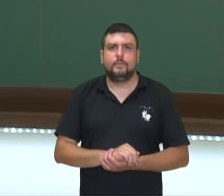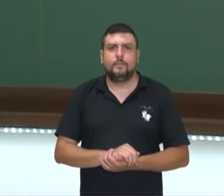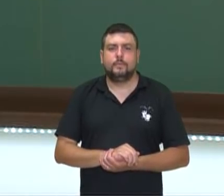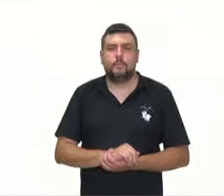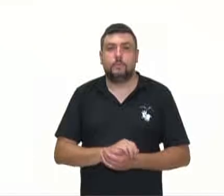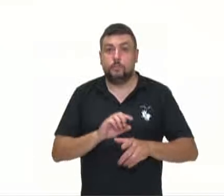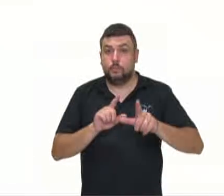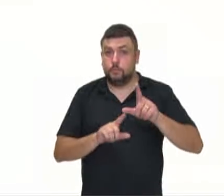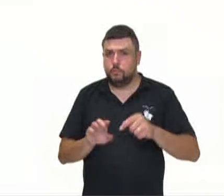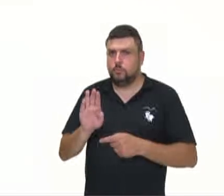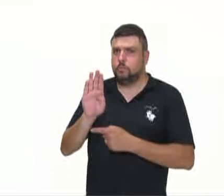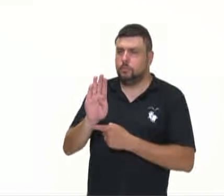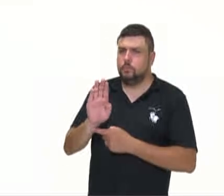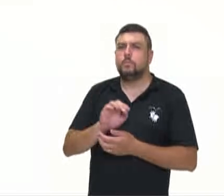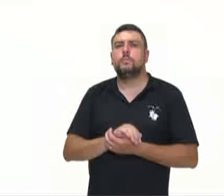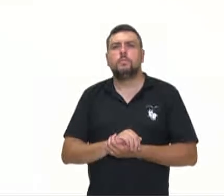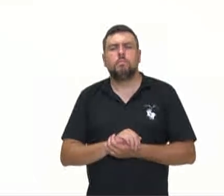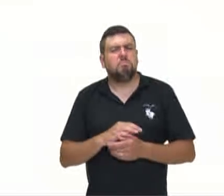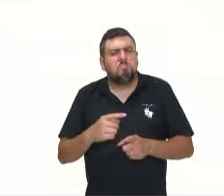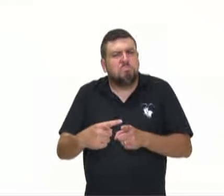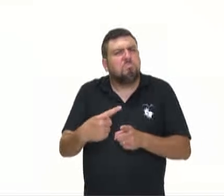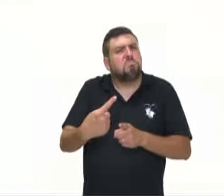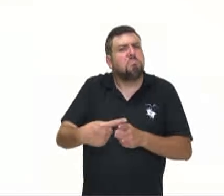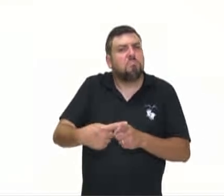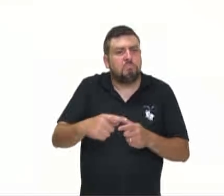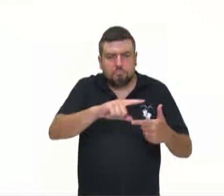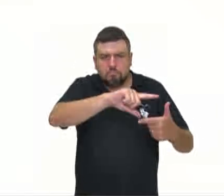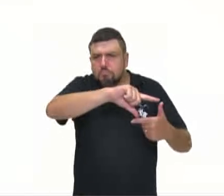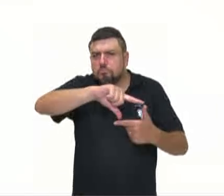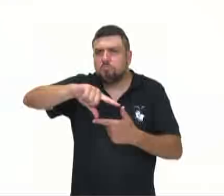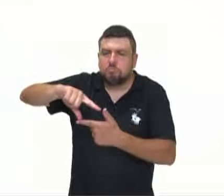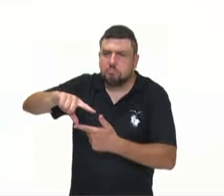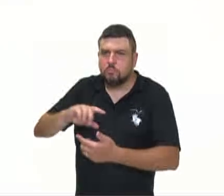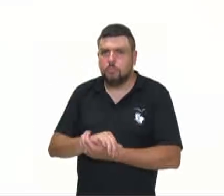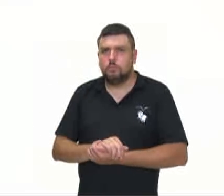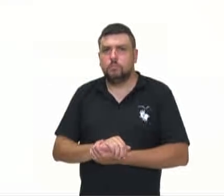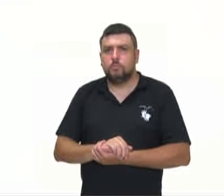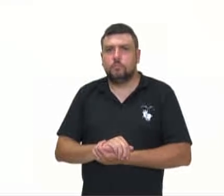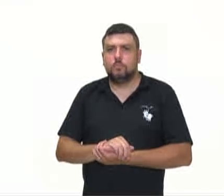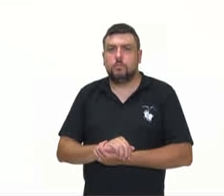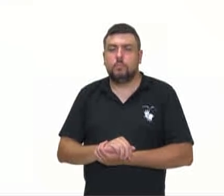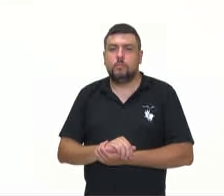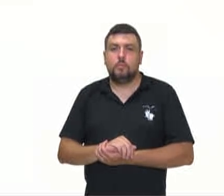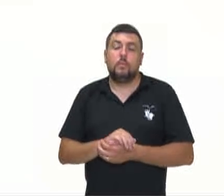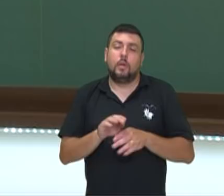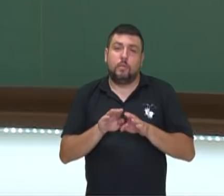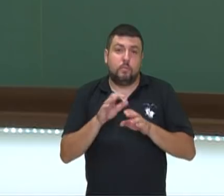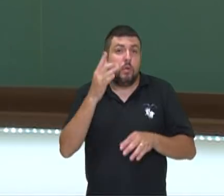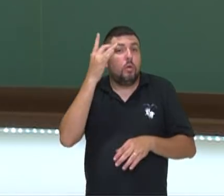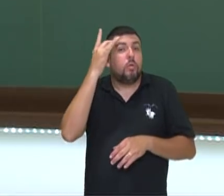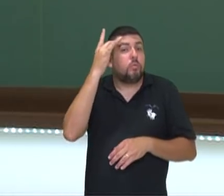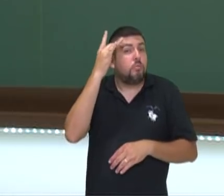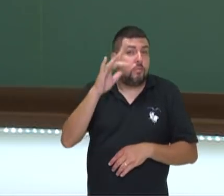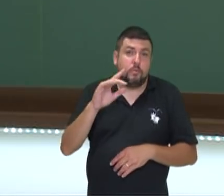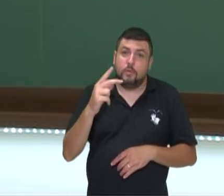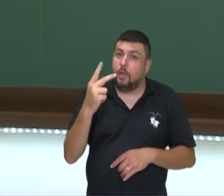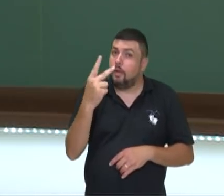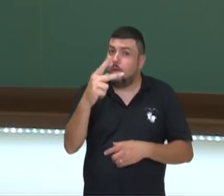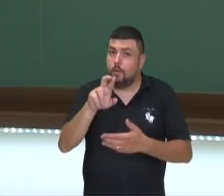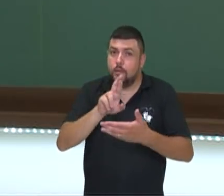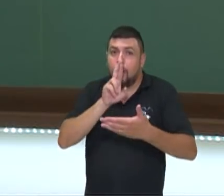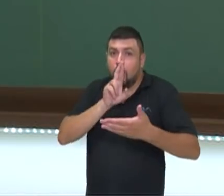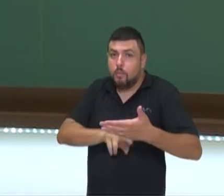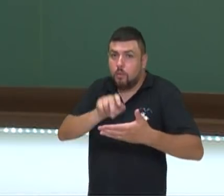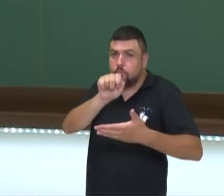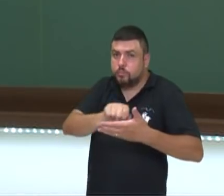a letra B, você sabe qual é, para que que esse tipo de texto serve? Também não sei exatamente o que você colocou aí, tá? Mas o que eu coloquei